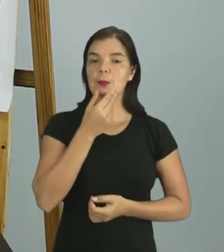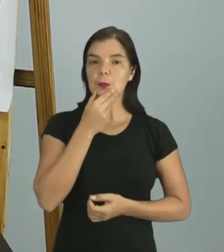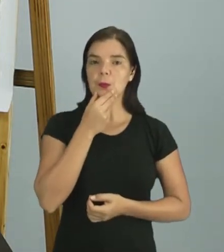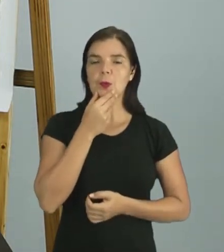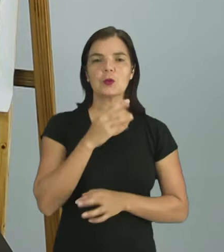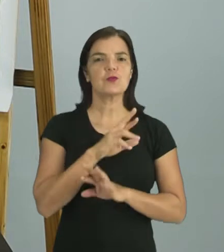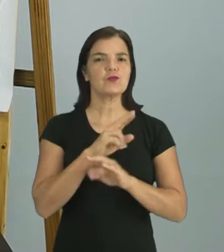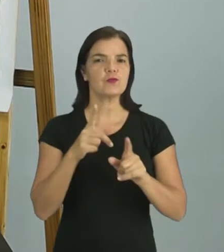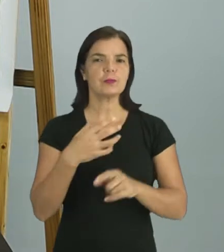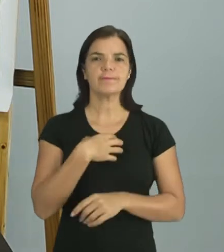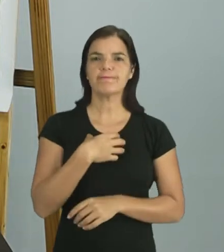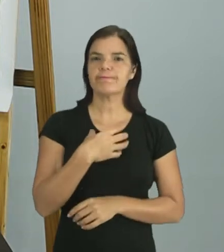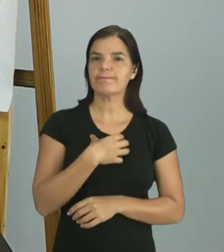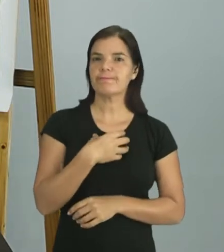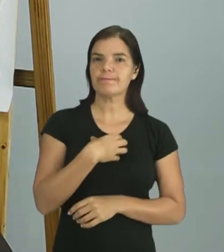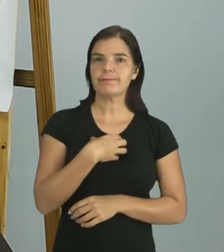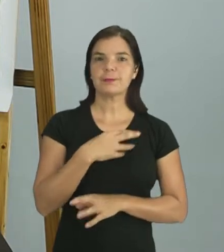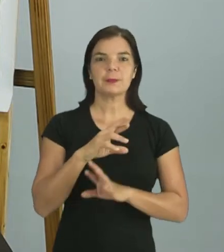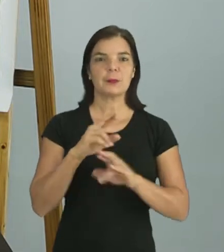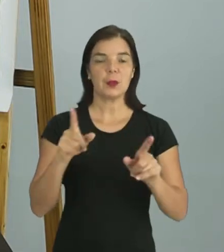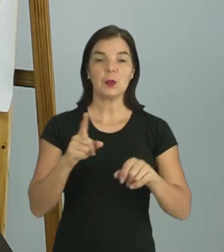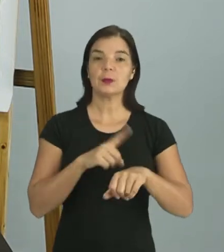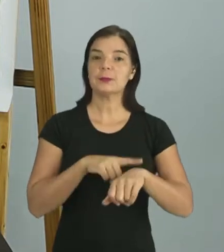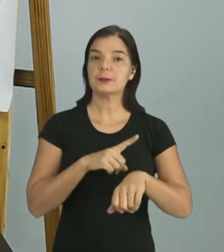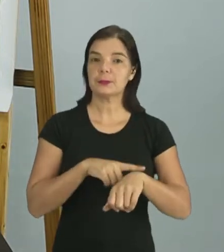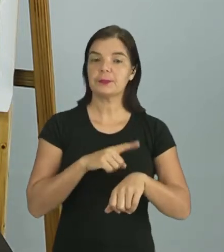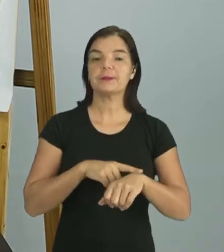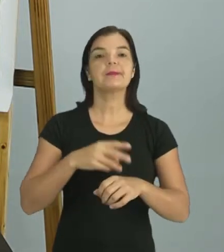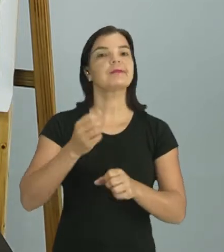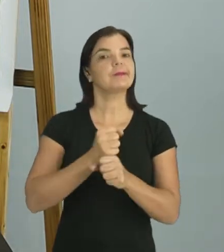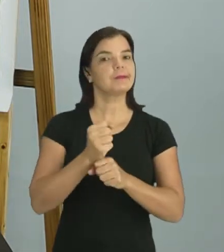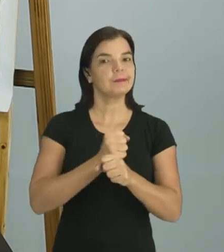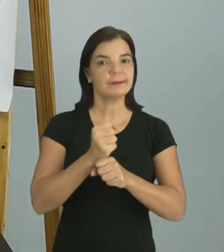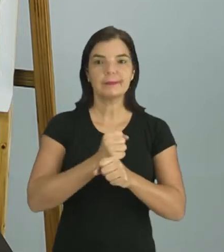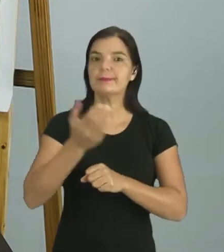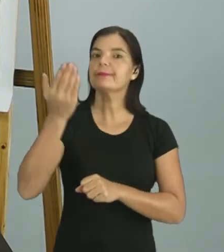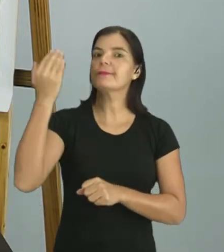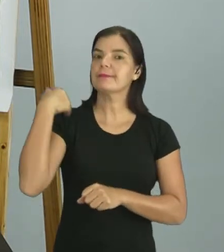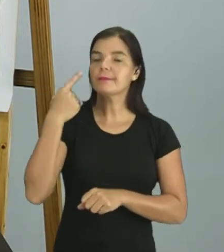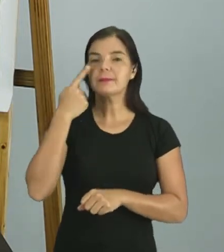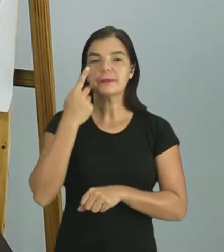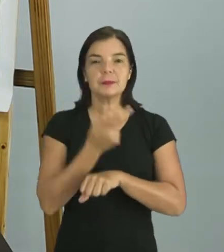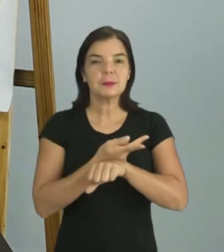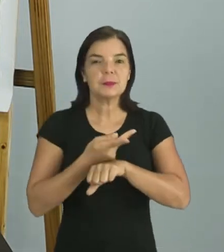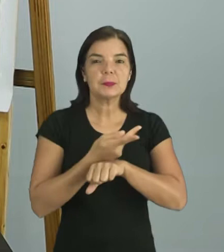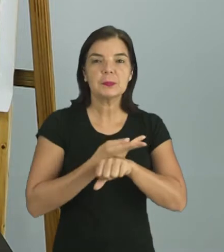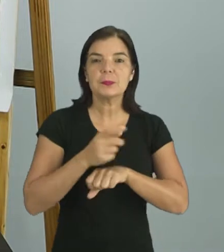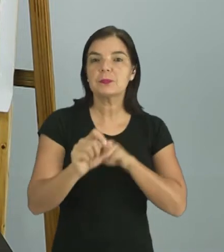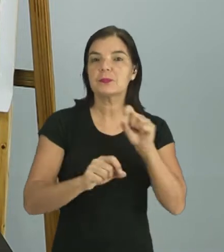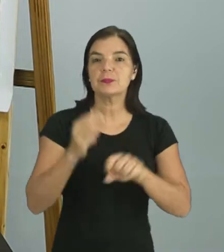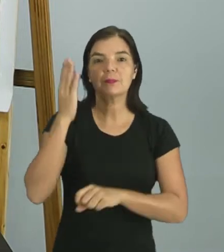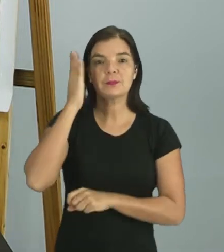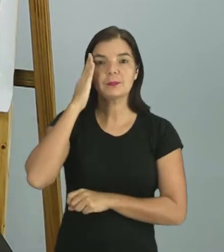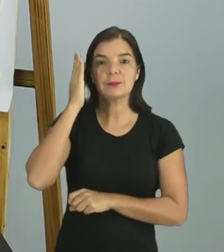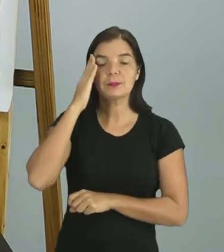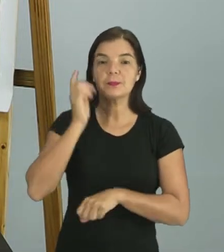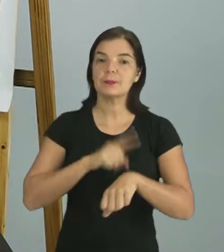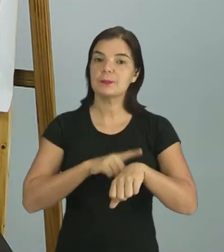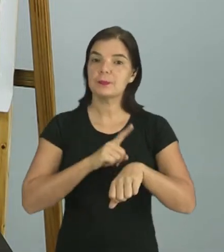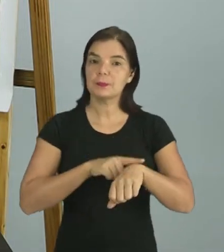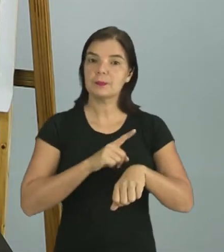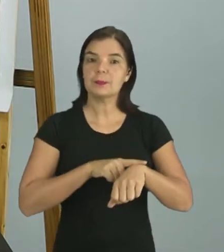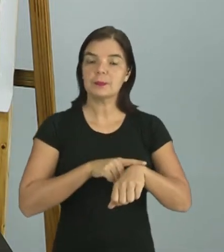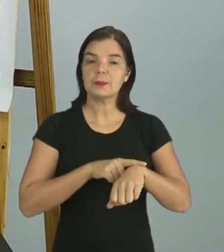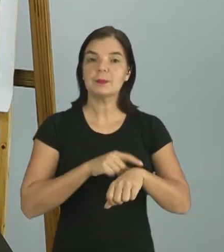diferentes maneiras, em diferentes momentos e épocas, ele procurou compreender o tempo.